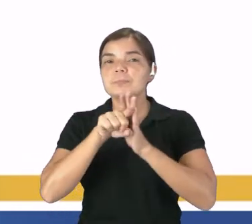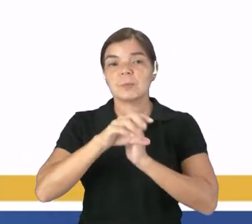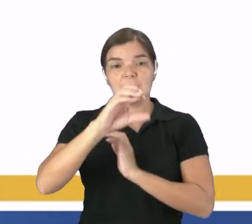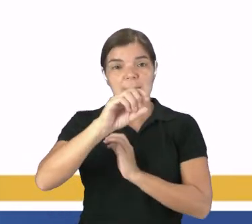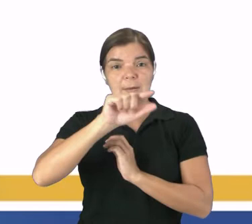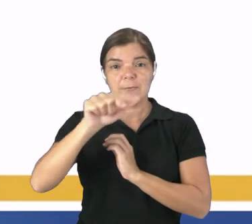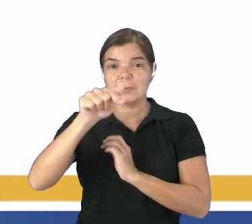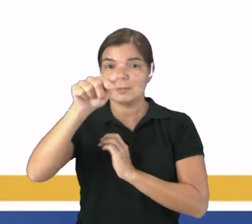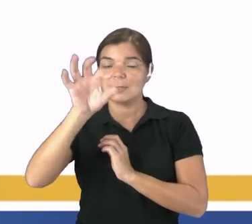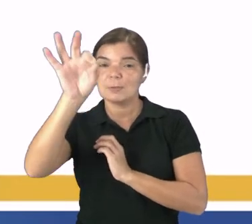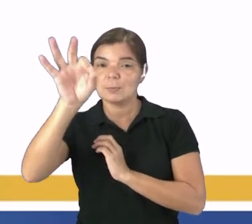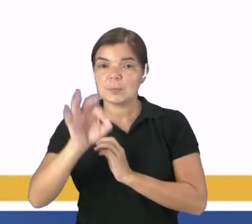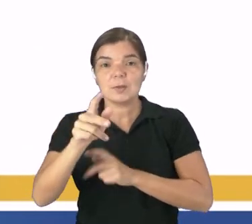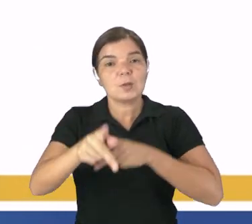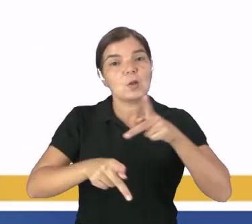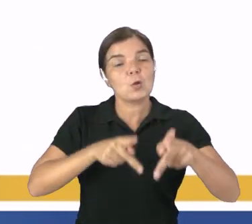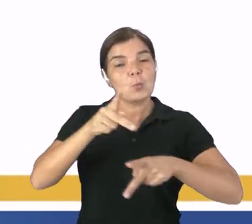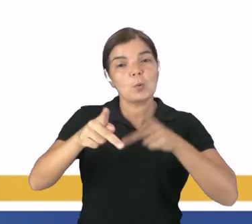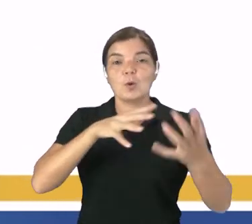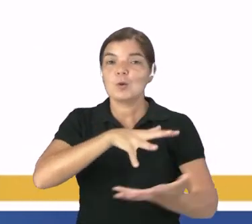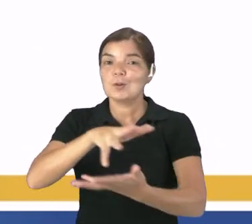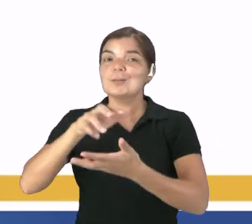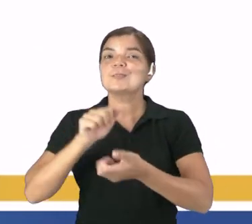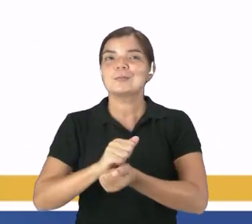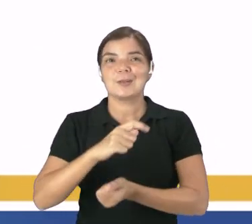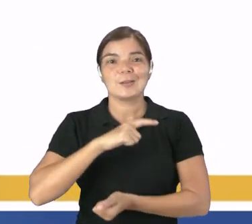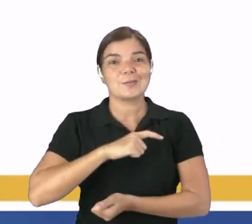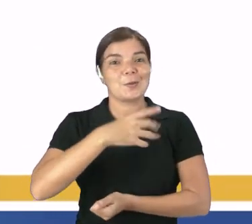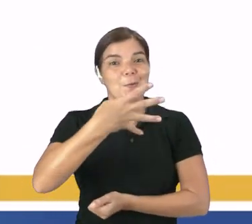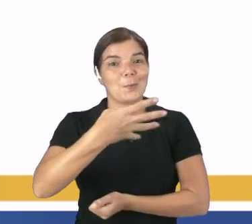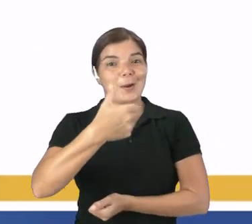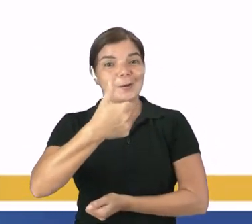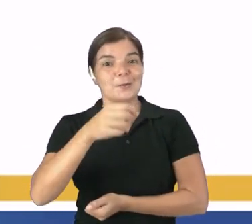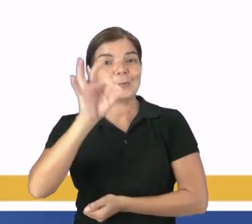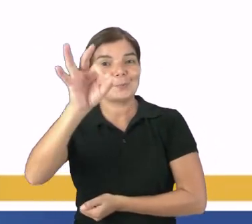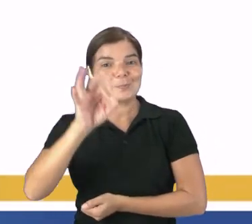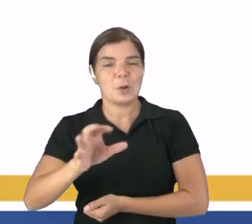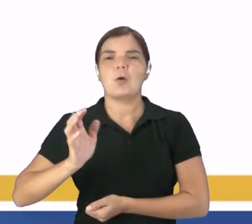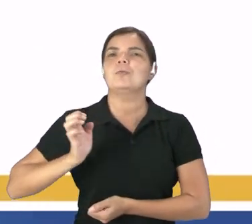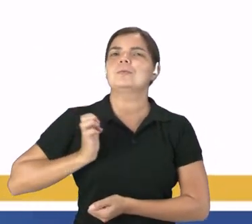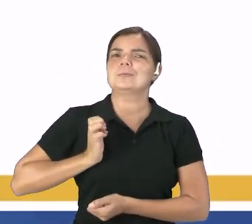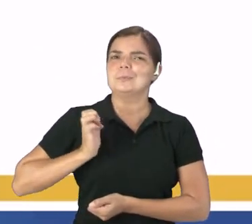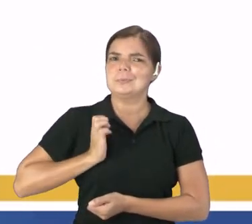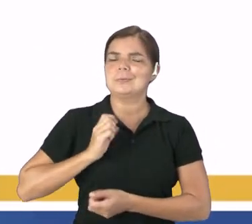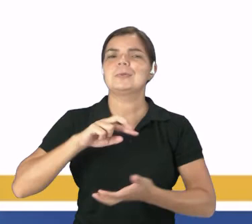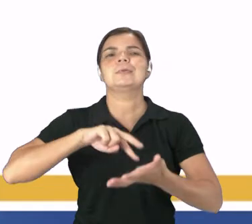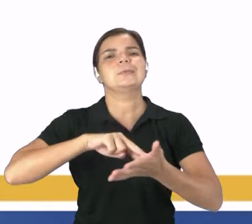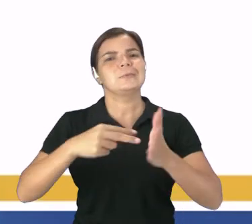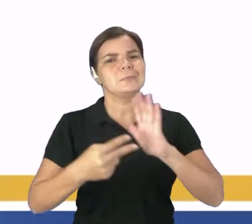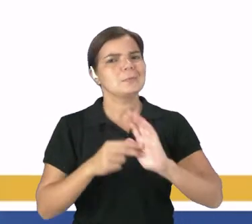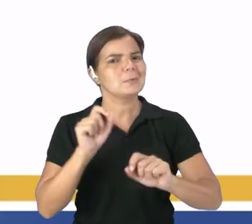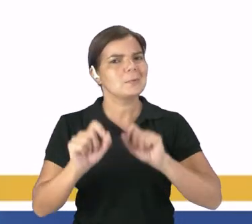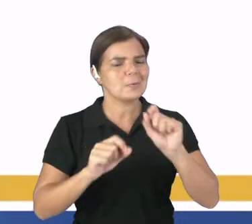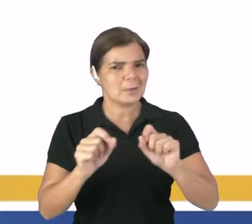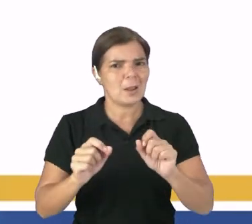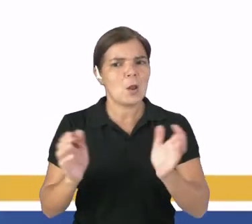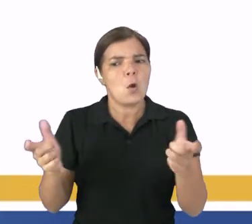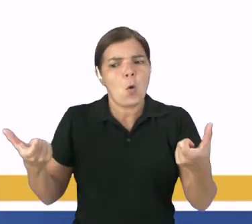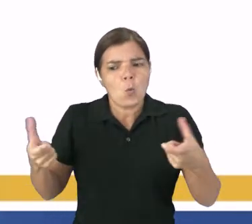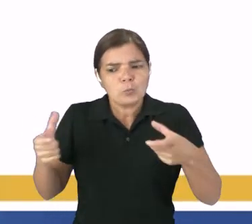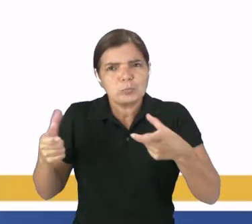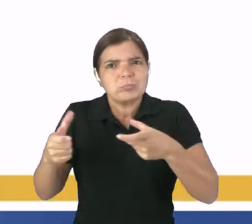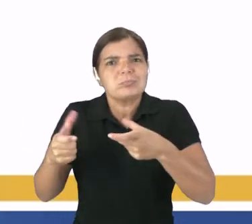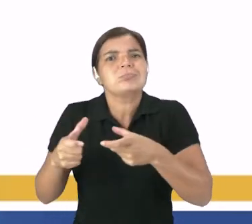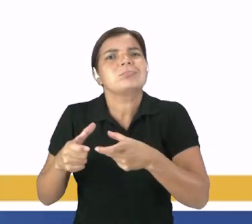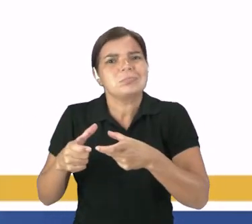que 0,7% da população mundial detém 41% da riqueza. Ou seja, imagina, uma